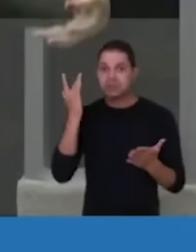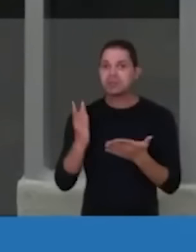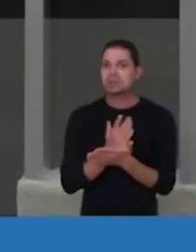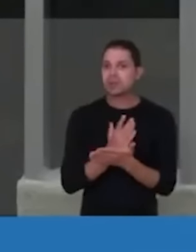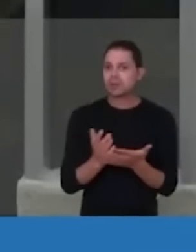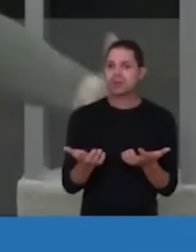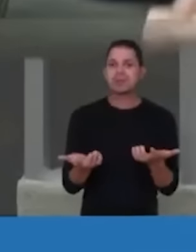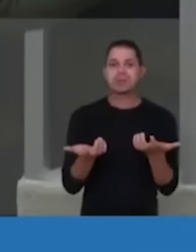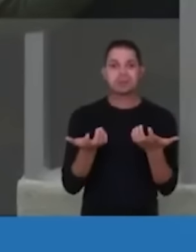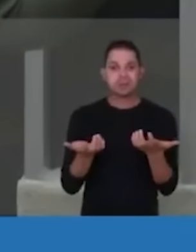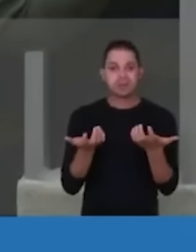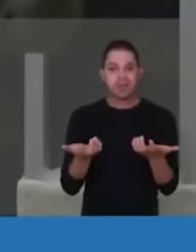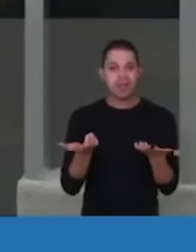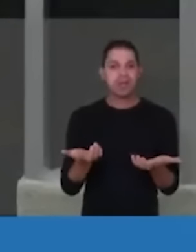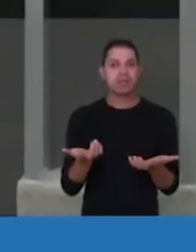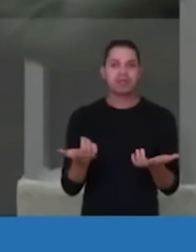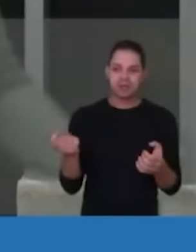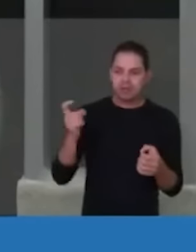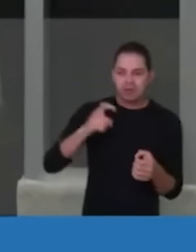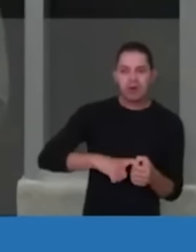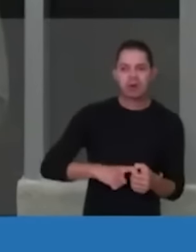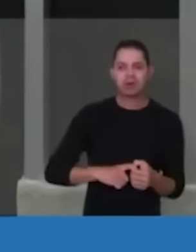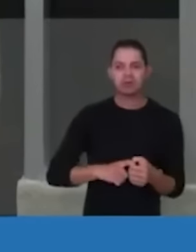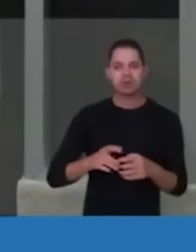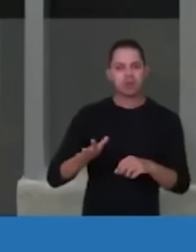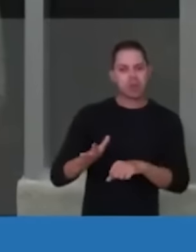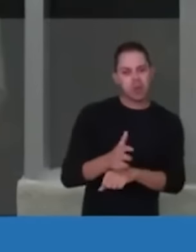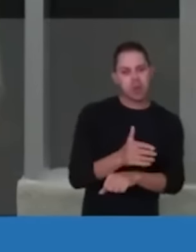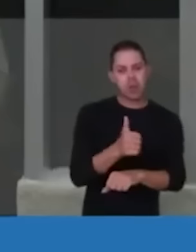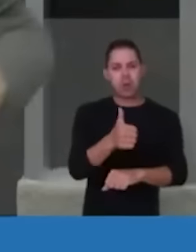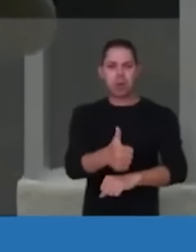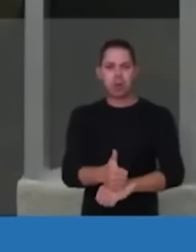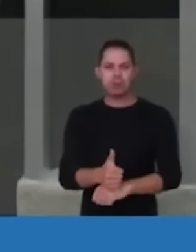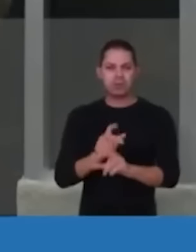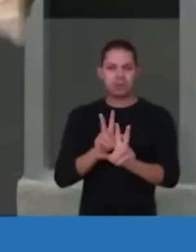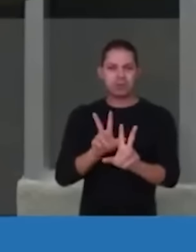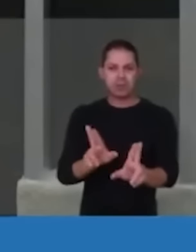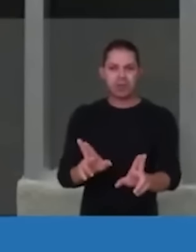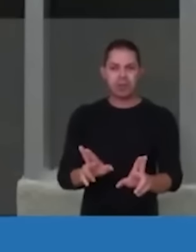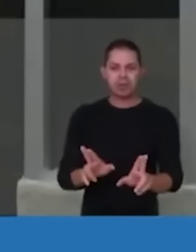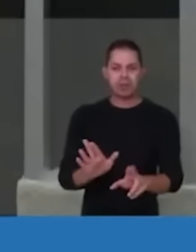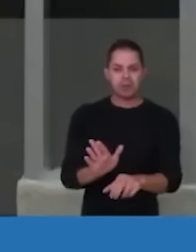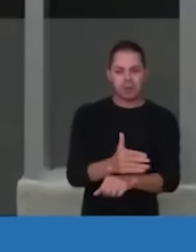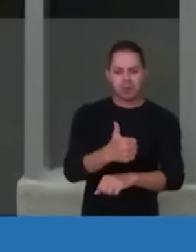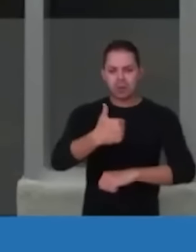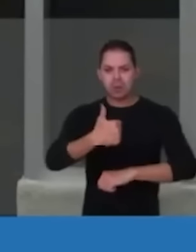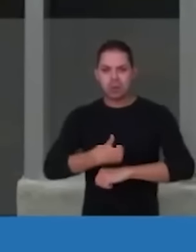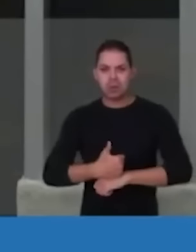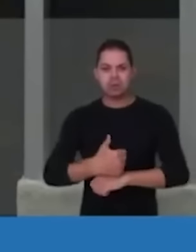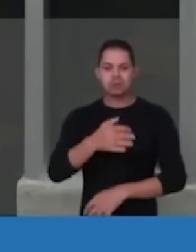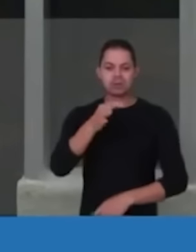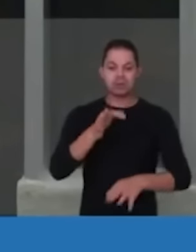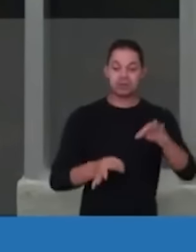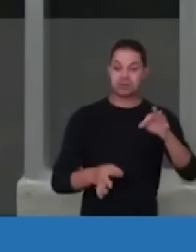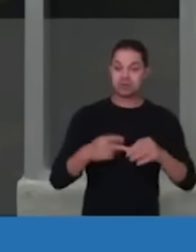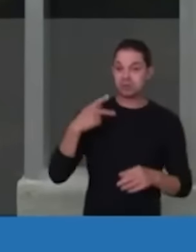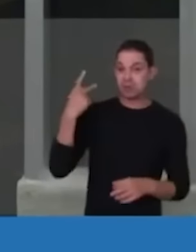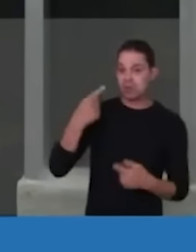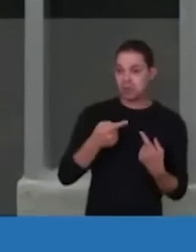viúvos e herdeiros e fazem golpes de novo tipo o golpe jurídico parlamentar contra a